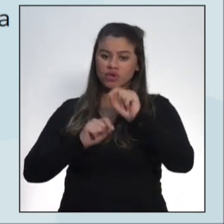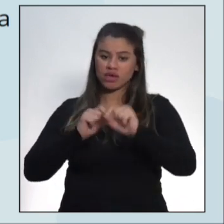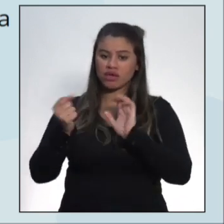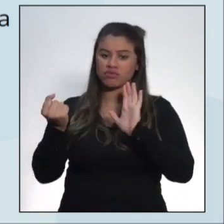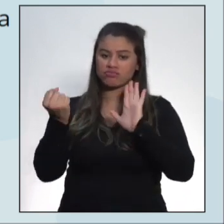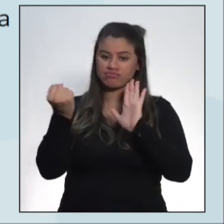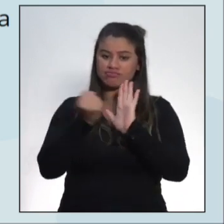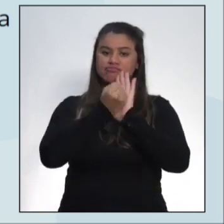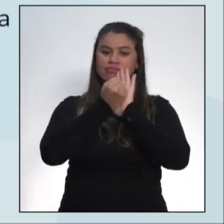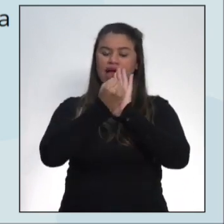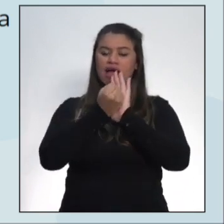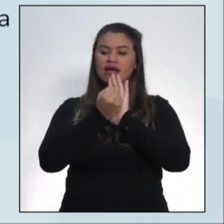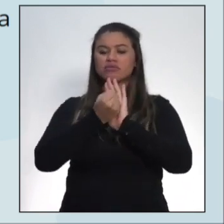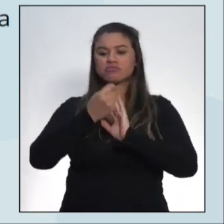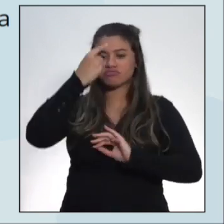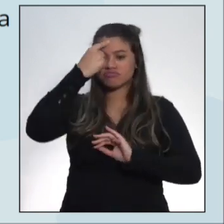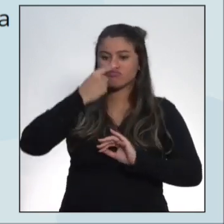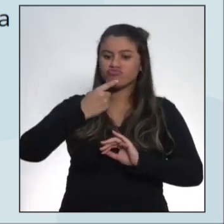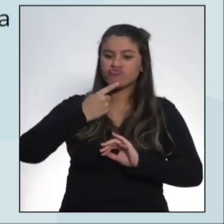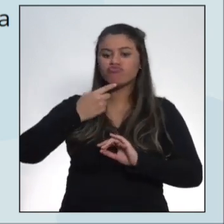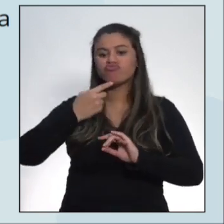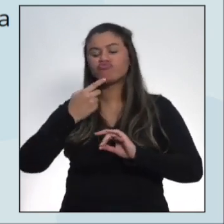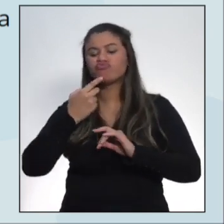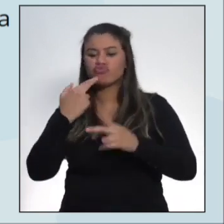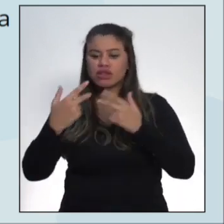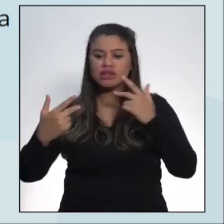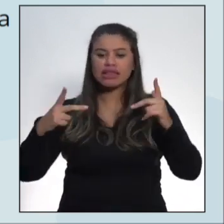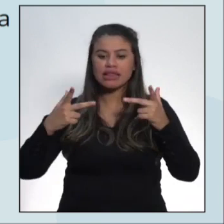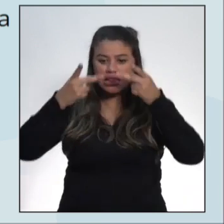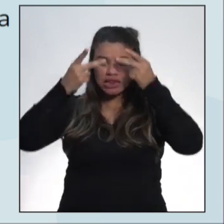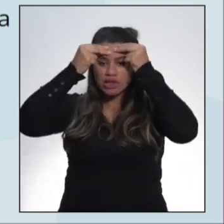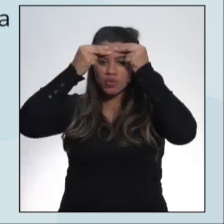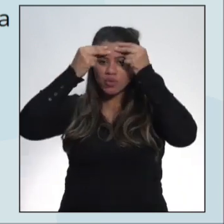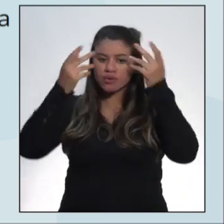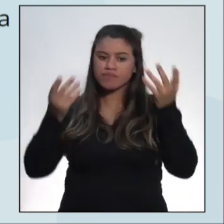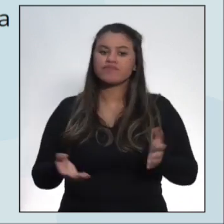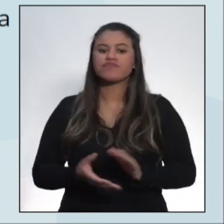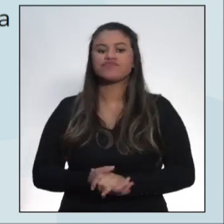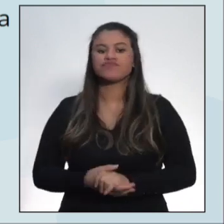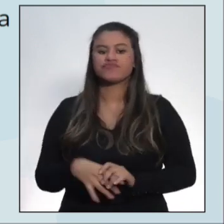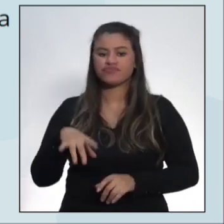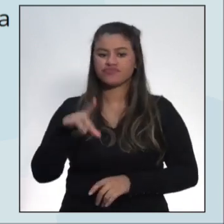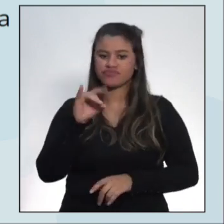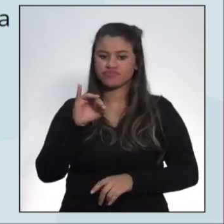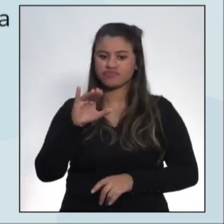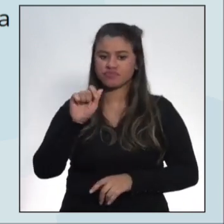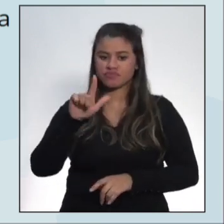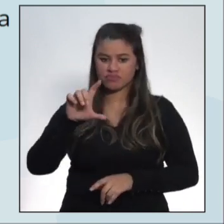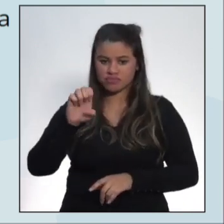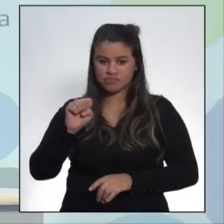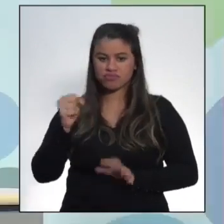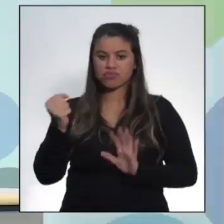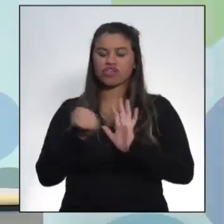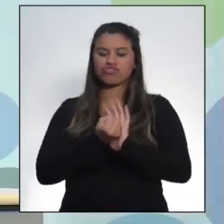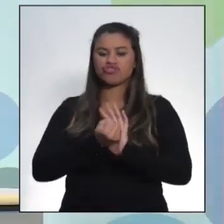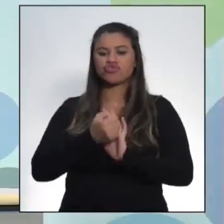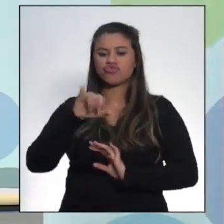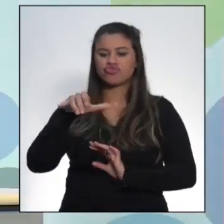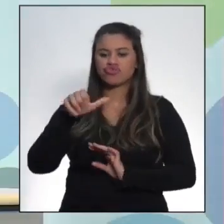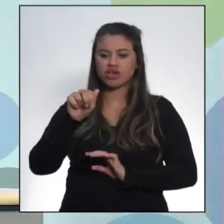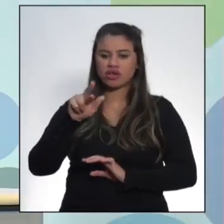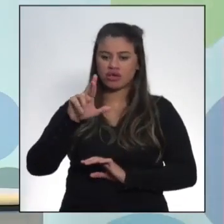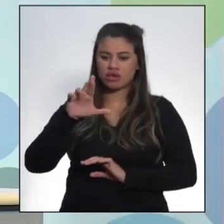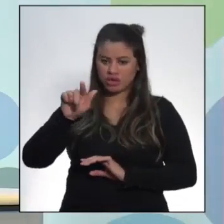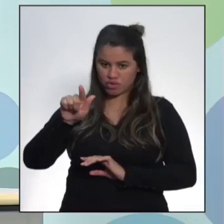de variação linguística. Dialetos, registros, jargões. Então, se você tem algum personagem que tem uma